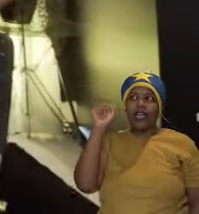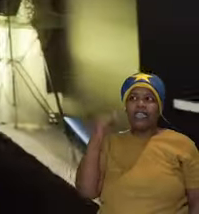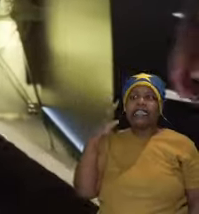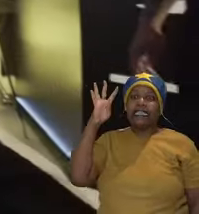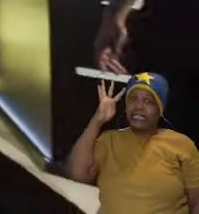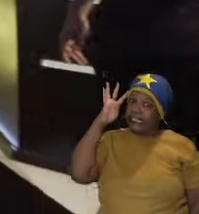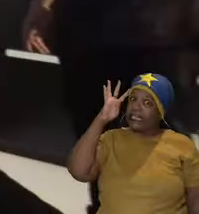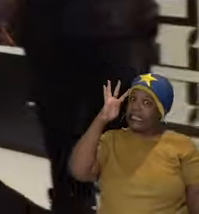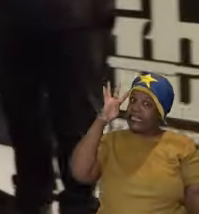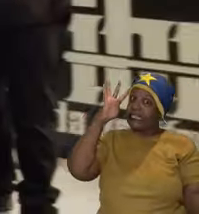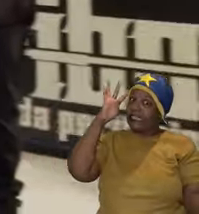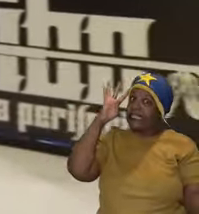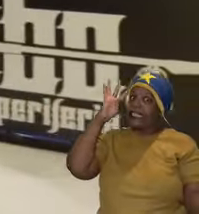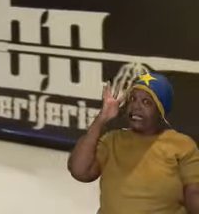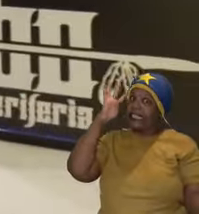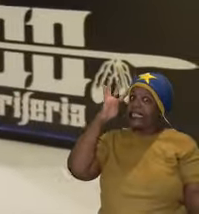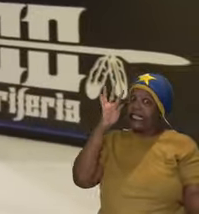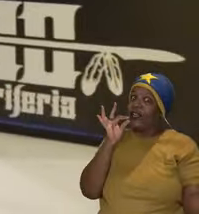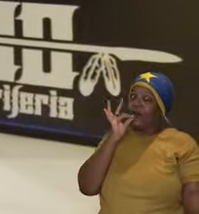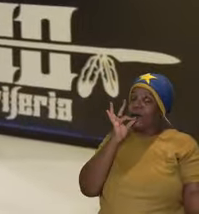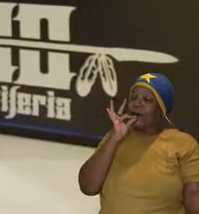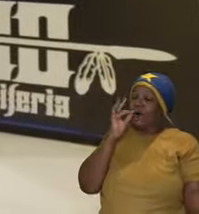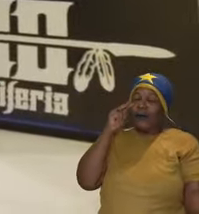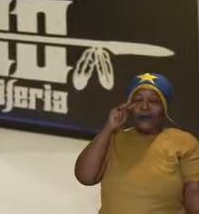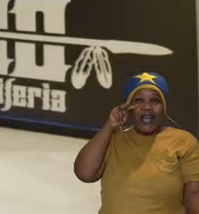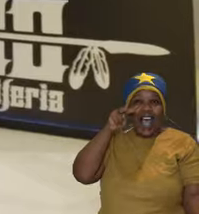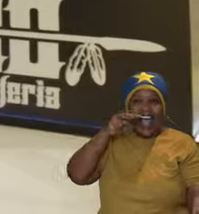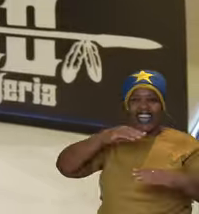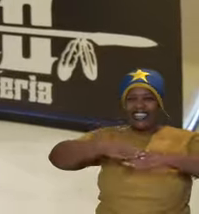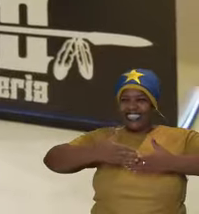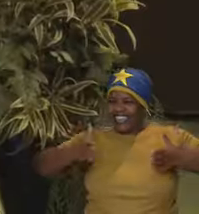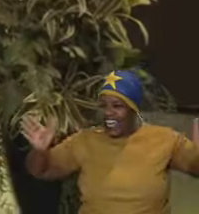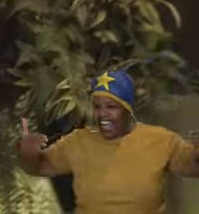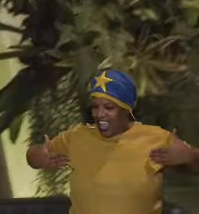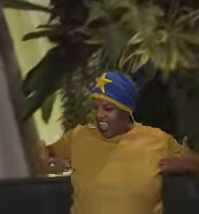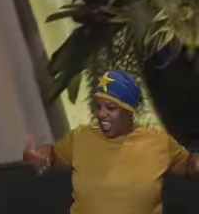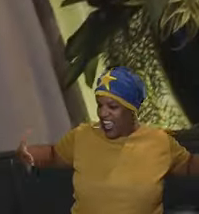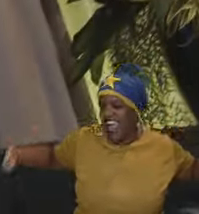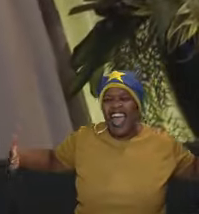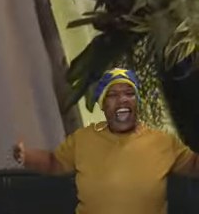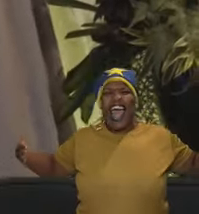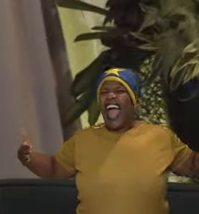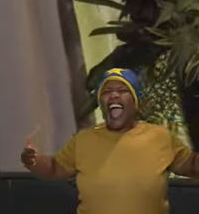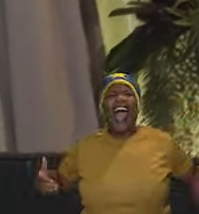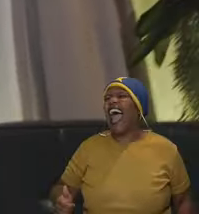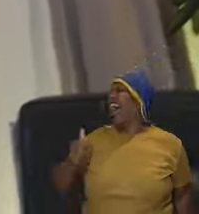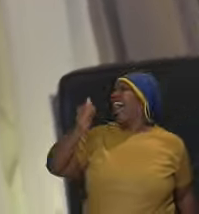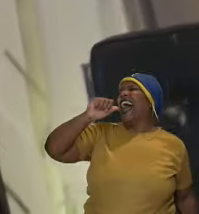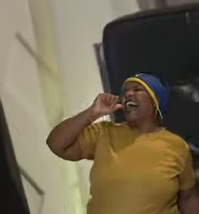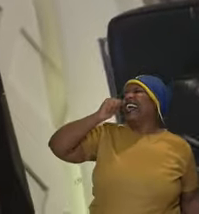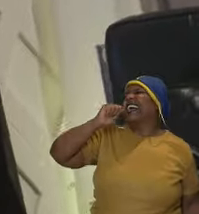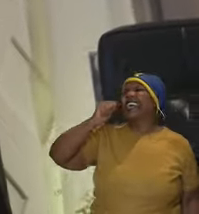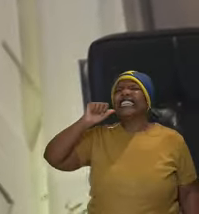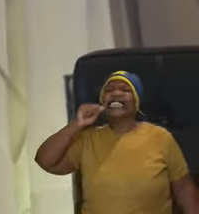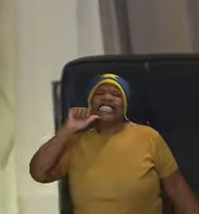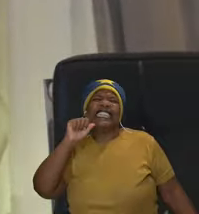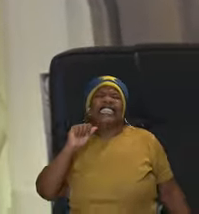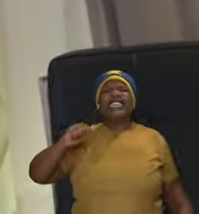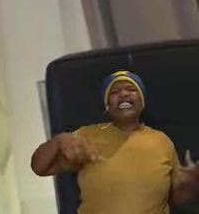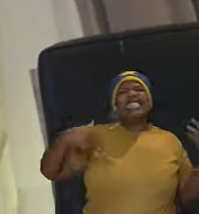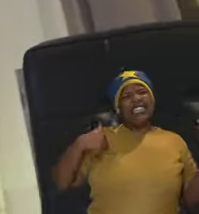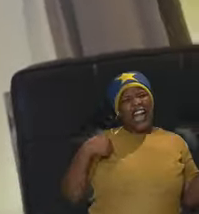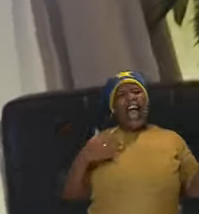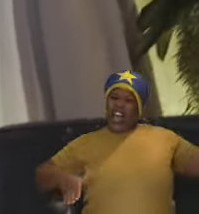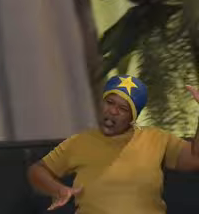quarta. Parou, abriu as 4. No boteco grilado também só